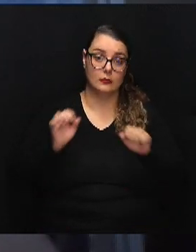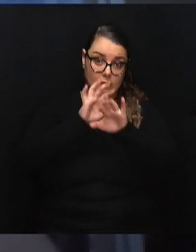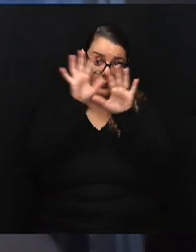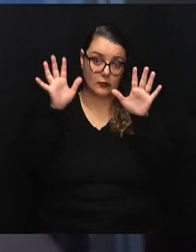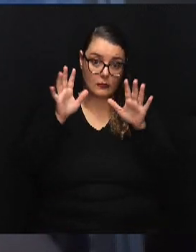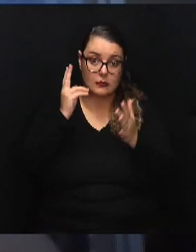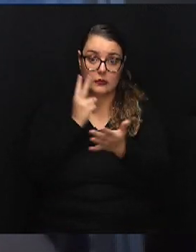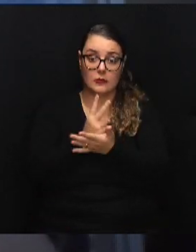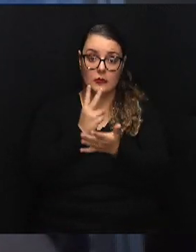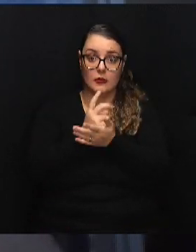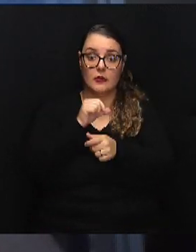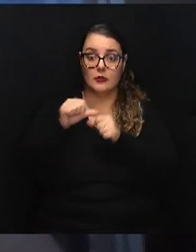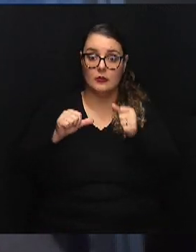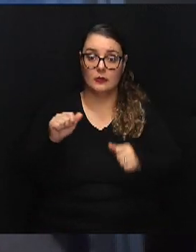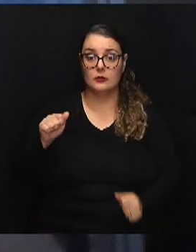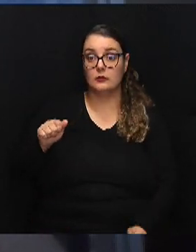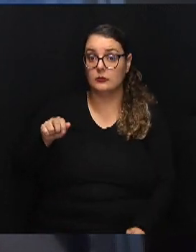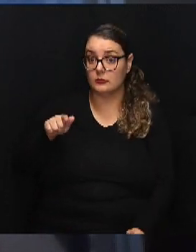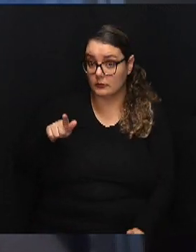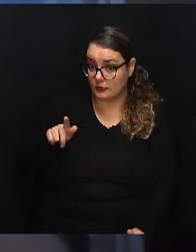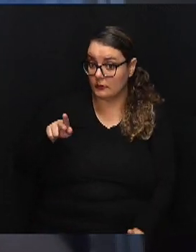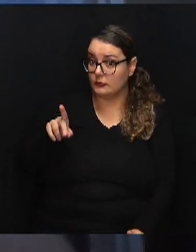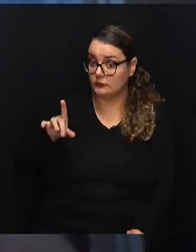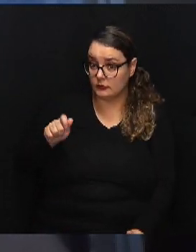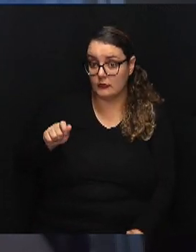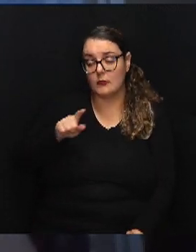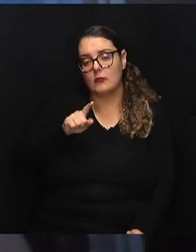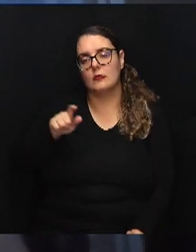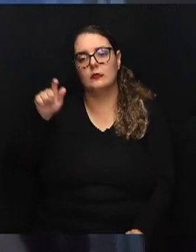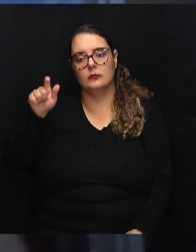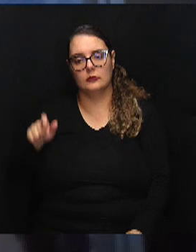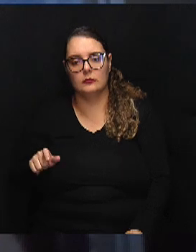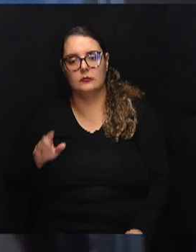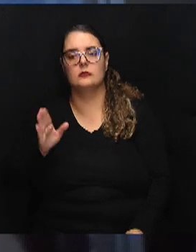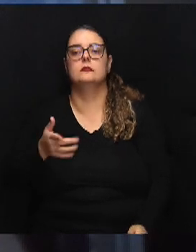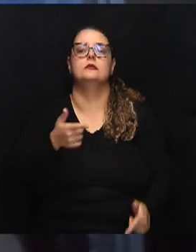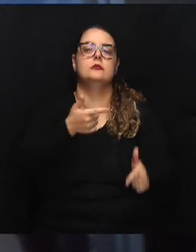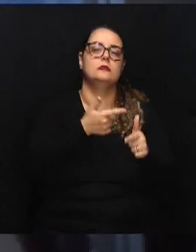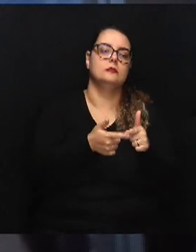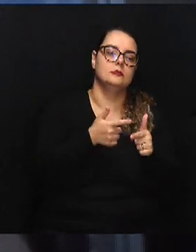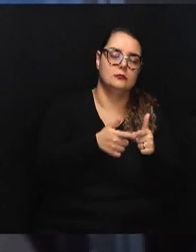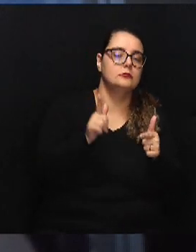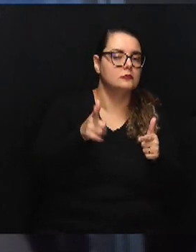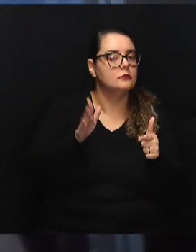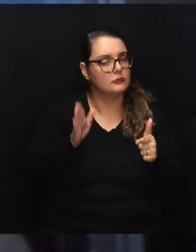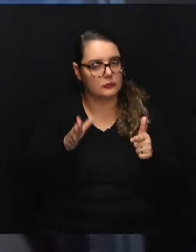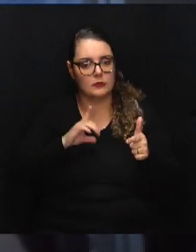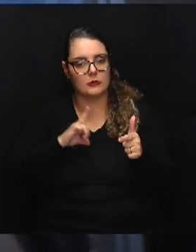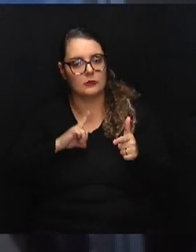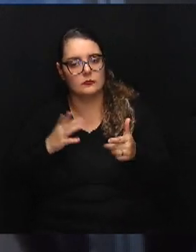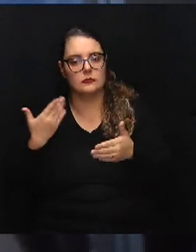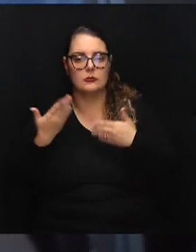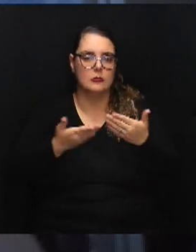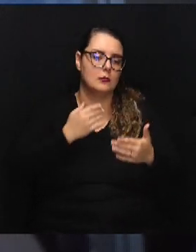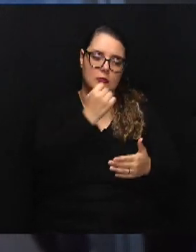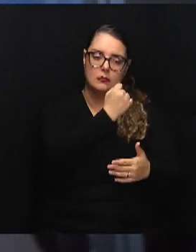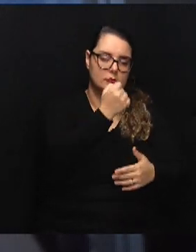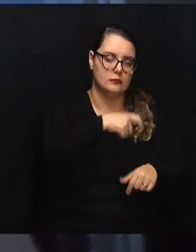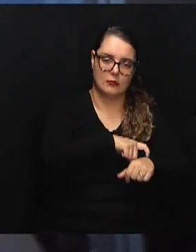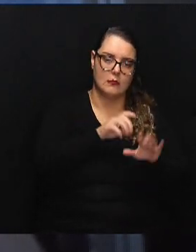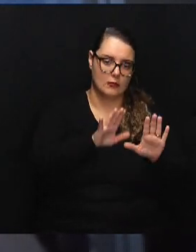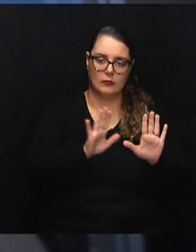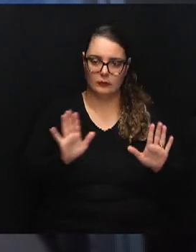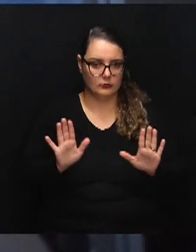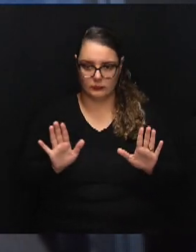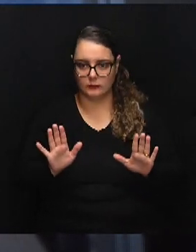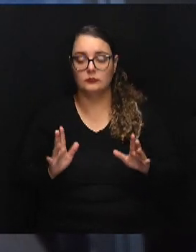sempre uma alteração aguda, né? Não é aquela pessoa que já tinha um problema e que esse problema se agravou ali no momentâneo.